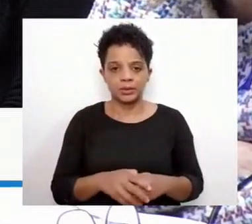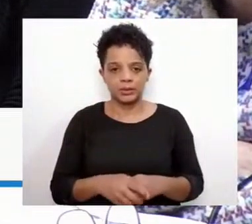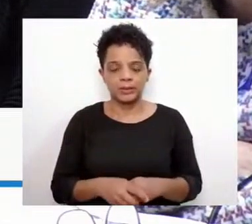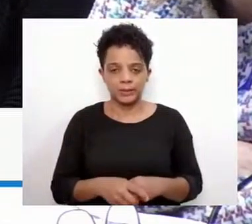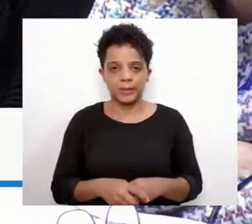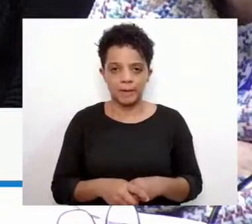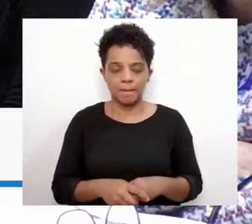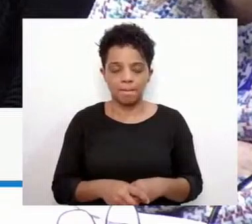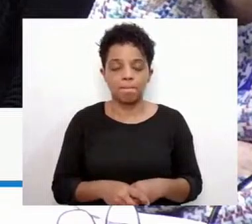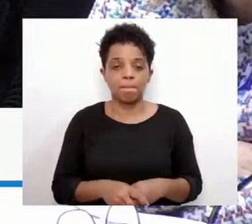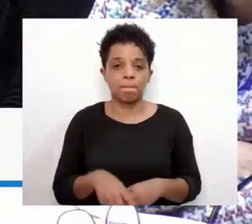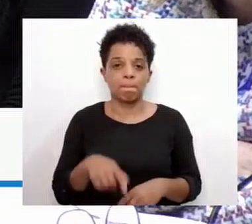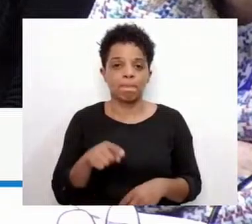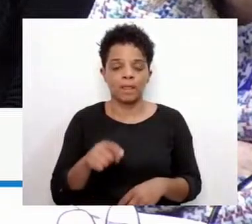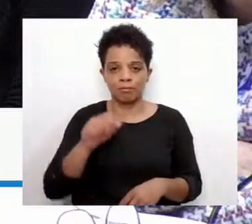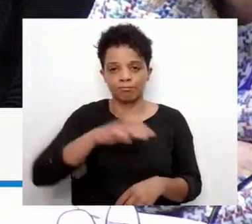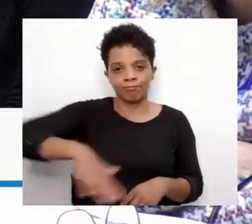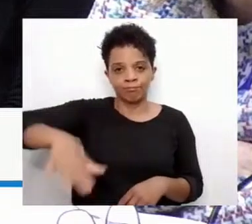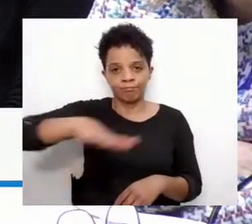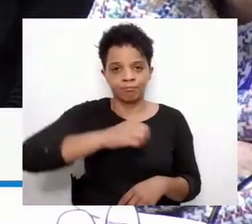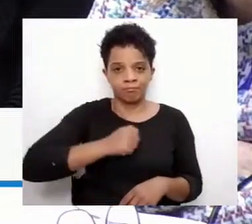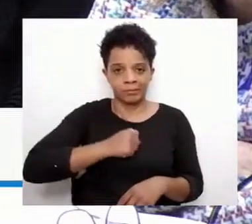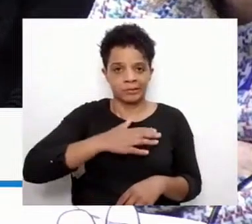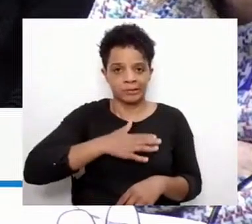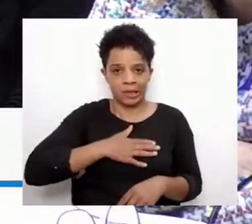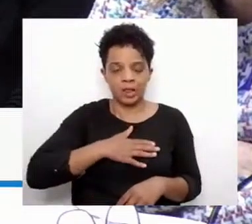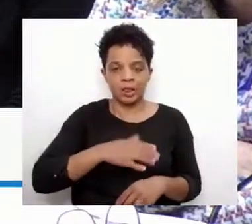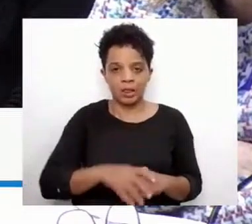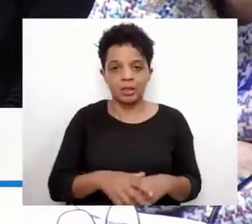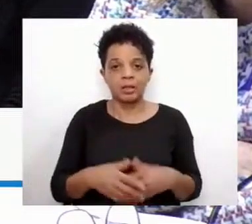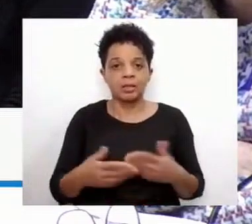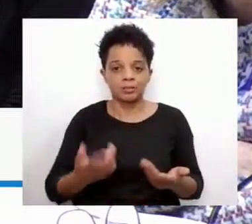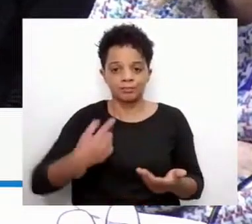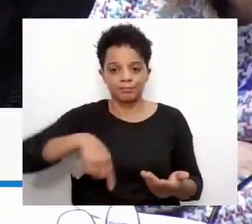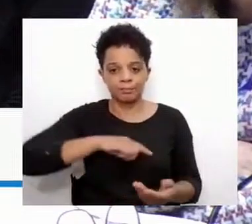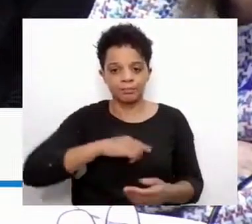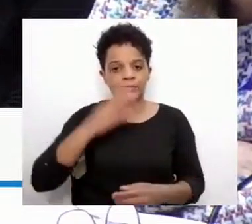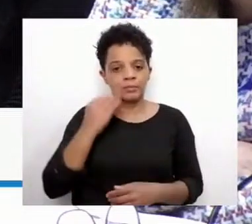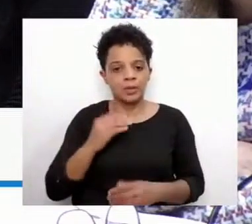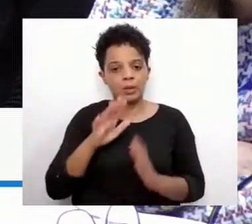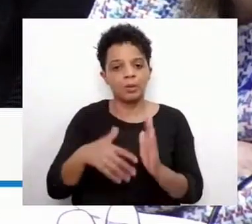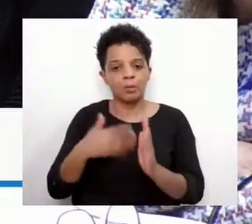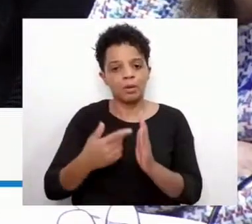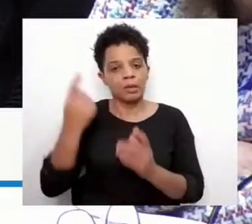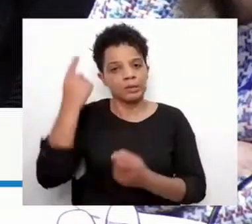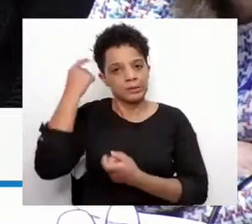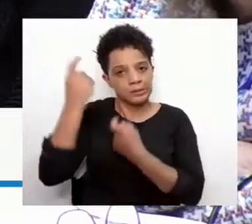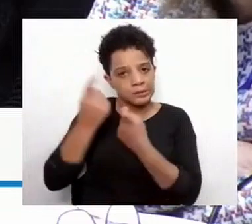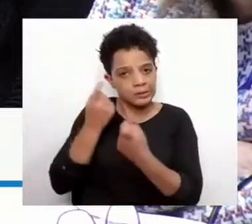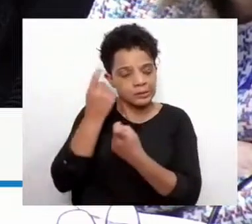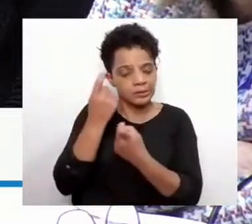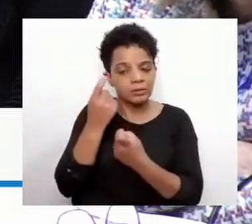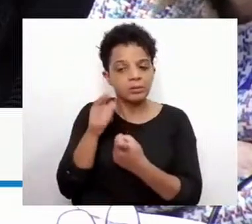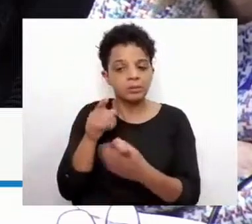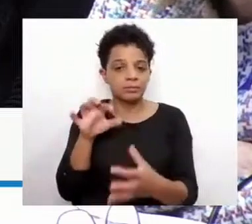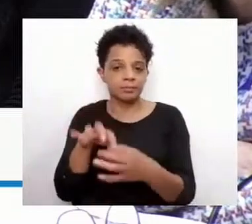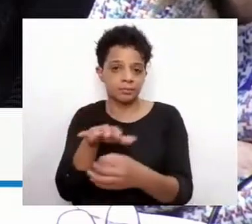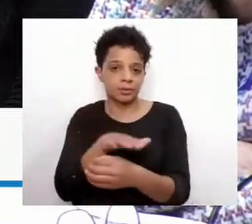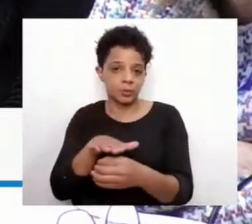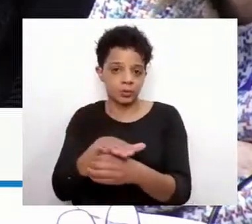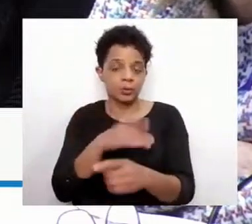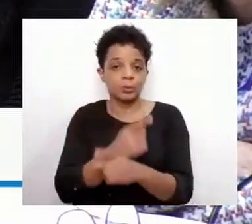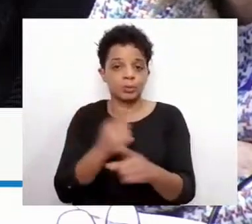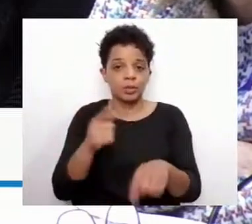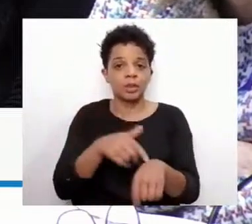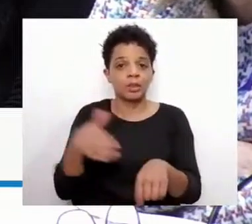de um destes grandes parques empresariais. E por isso achamos que este plano deve ser ponderado relativamente a esta situação, porque os tempos